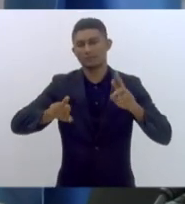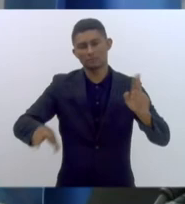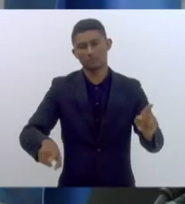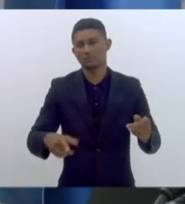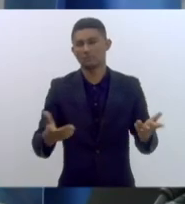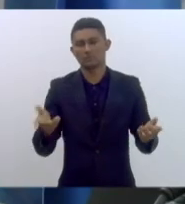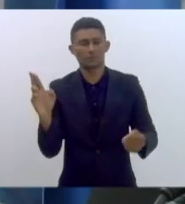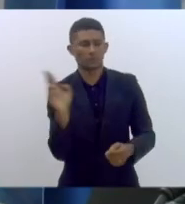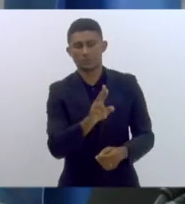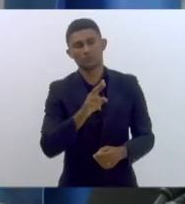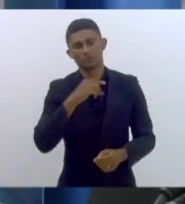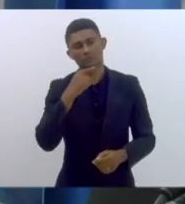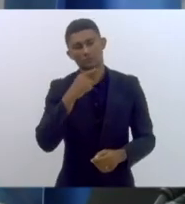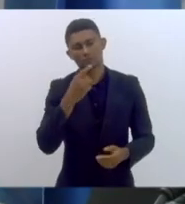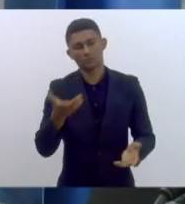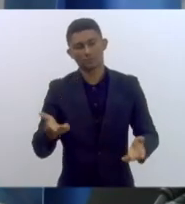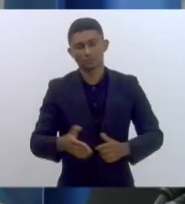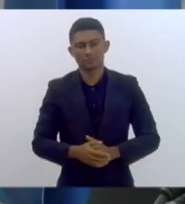Enfim,